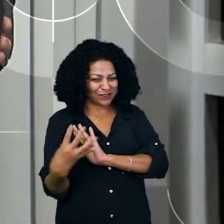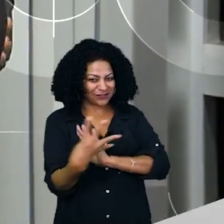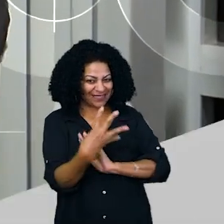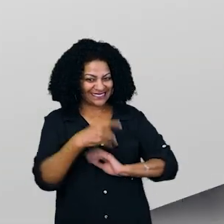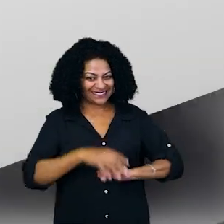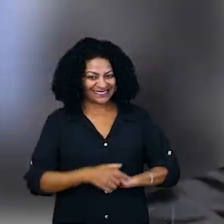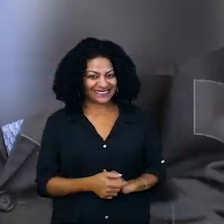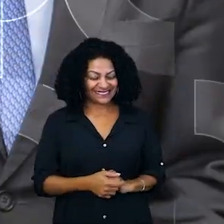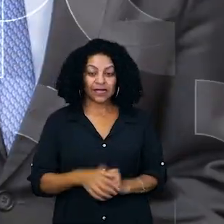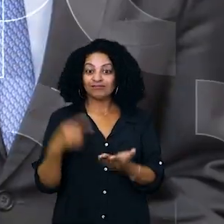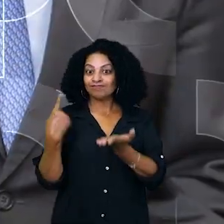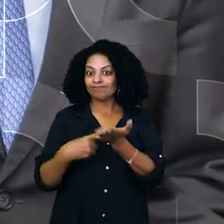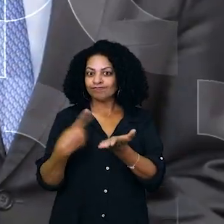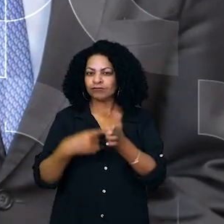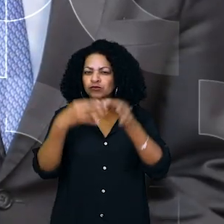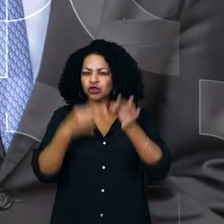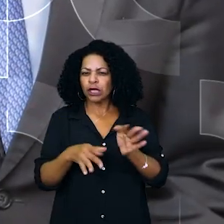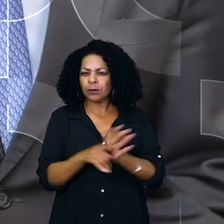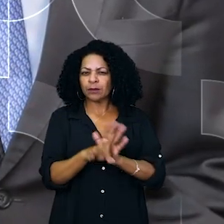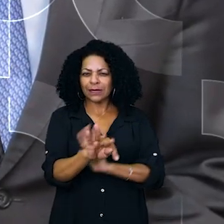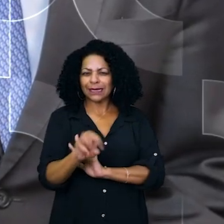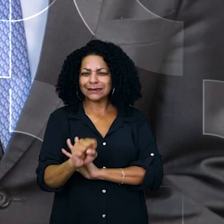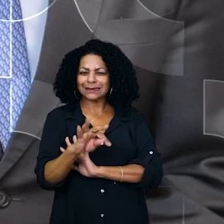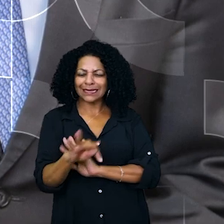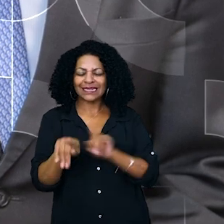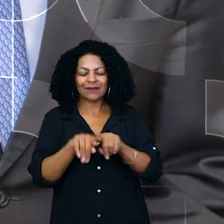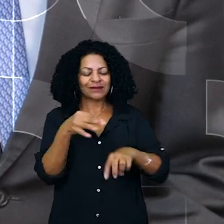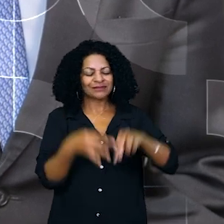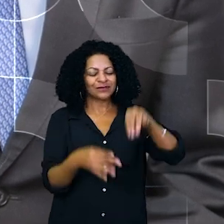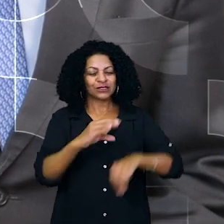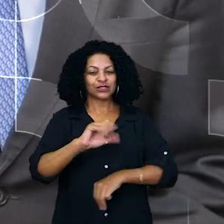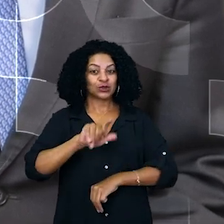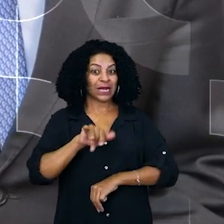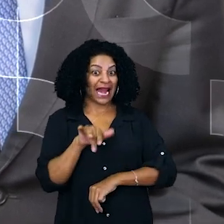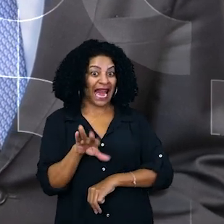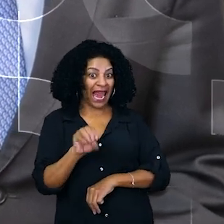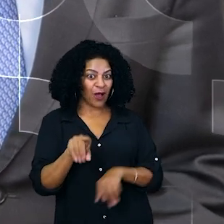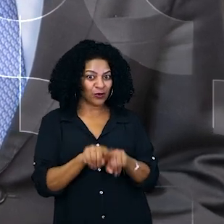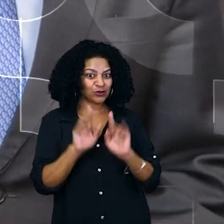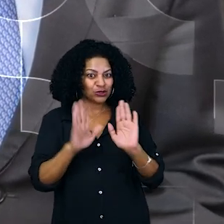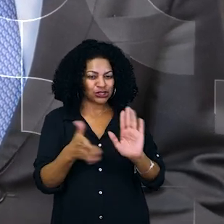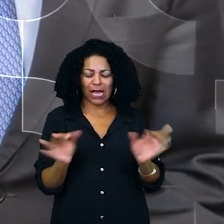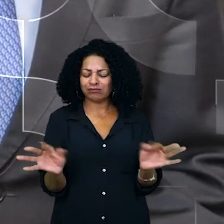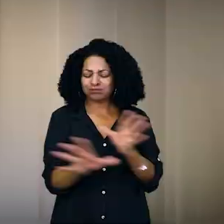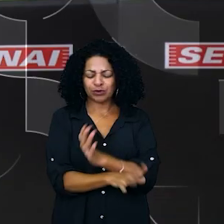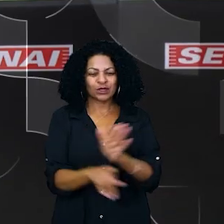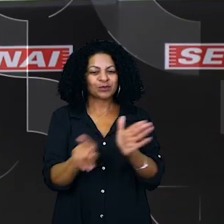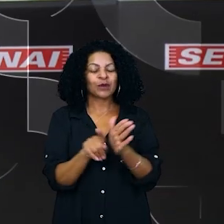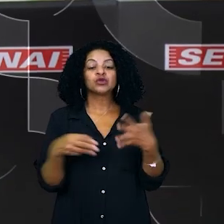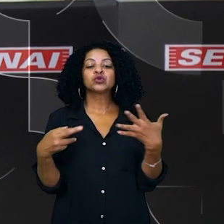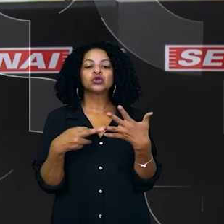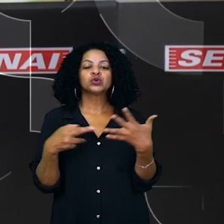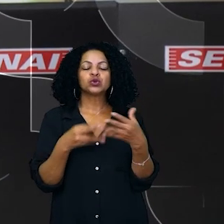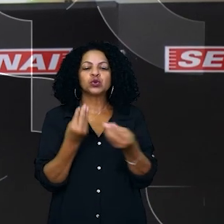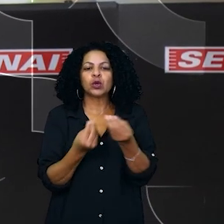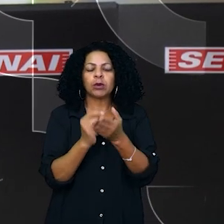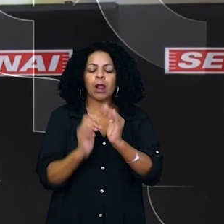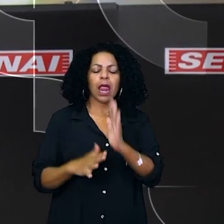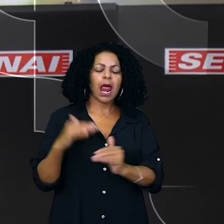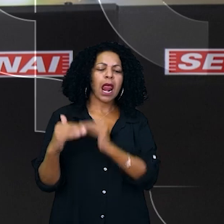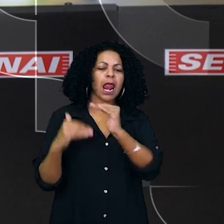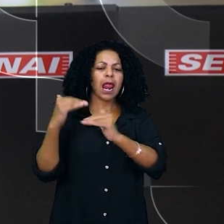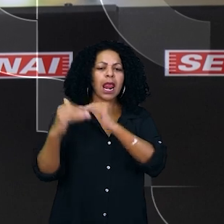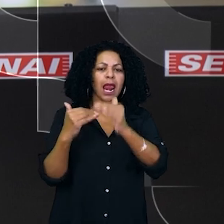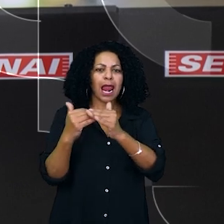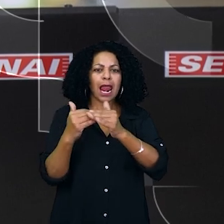2022-2024. Um acordo firmado no TST e conduzido pelo ministro Cláudio Brandão resultou na destinação de